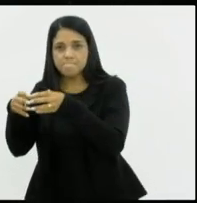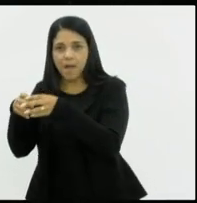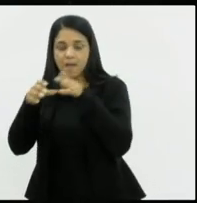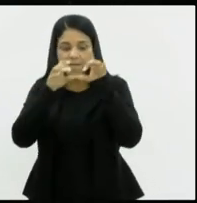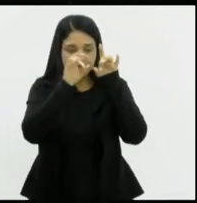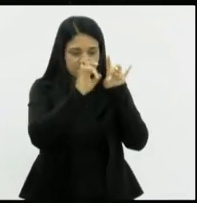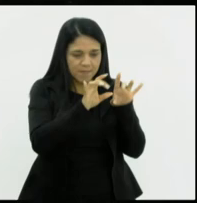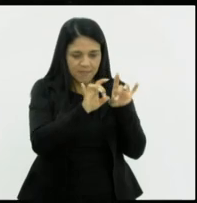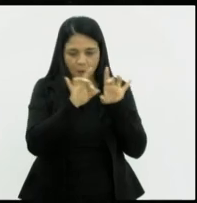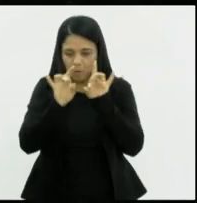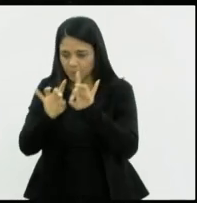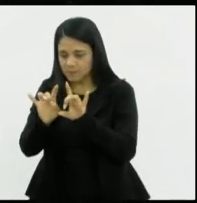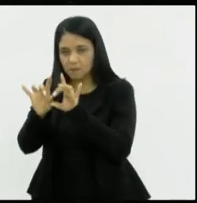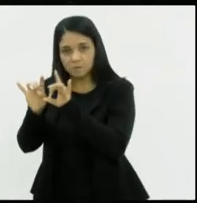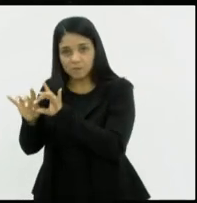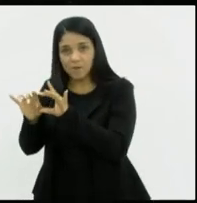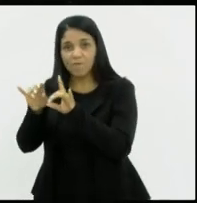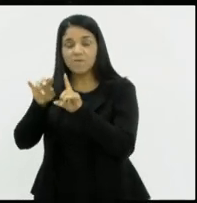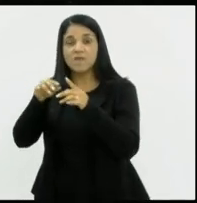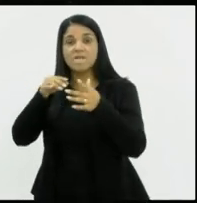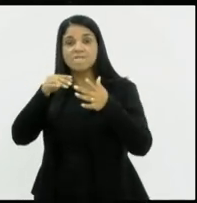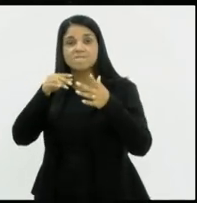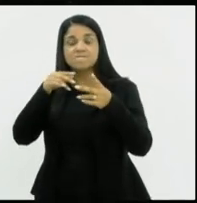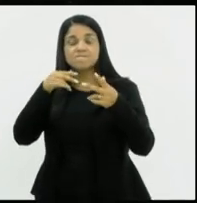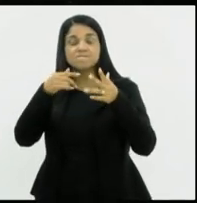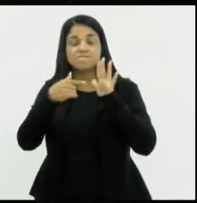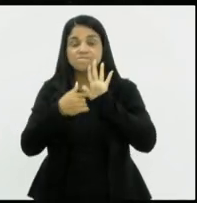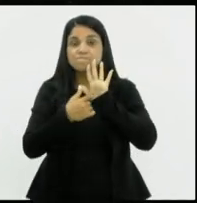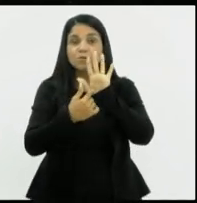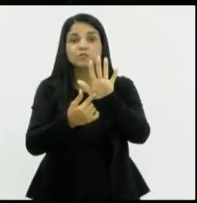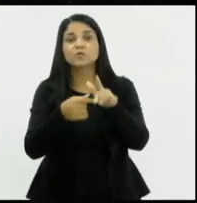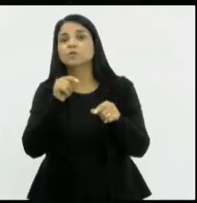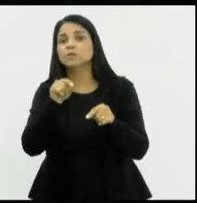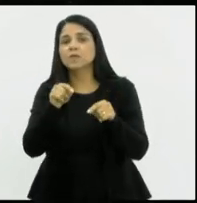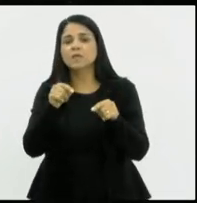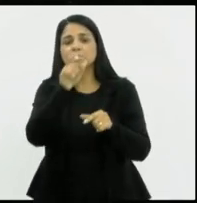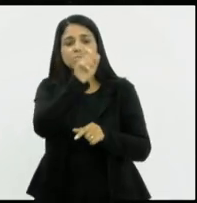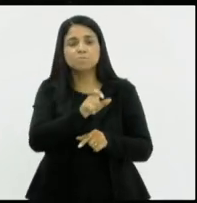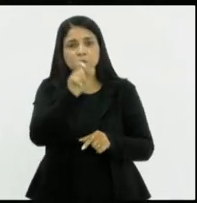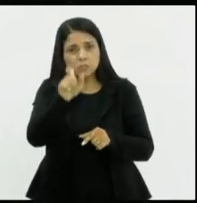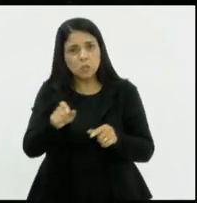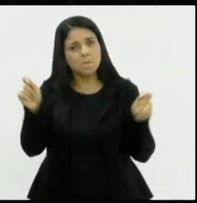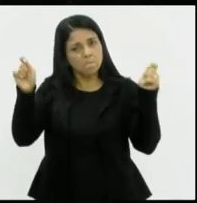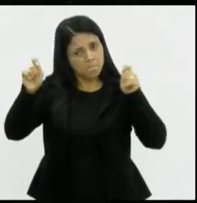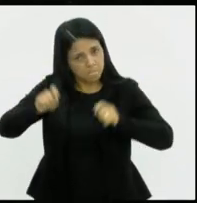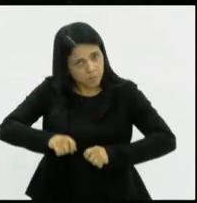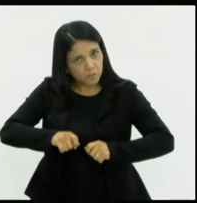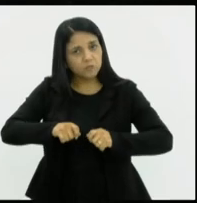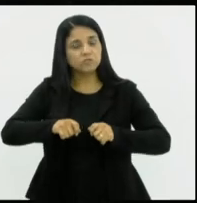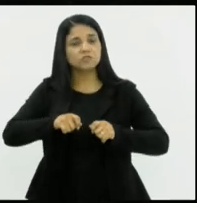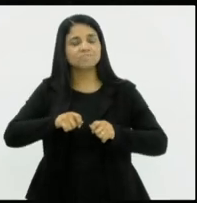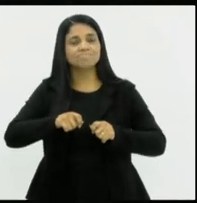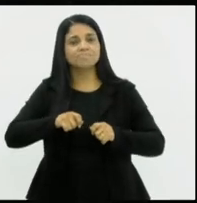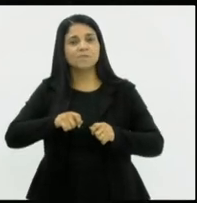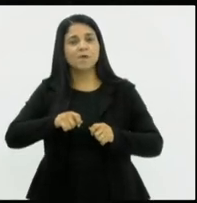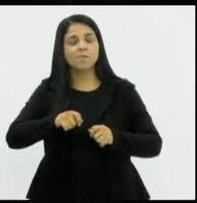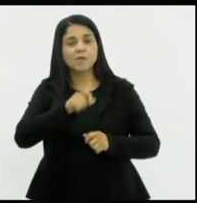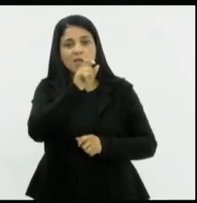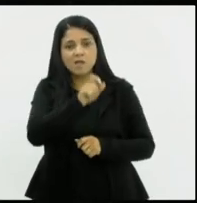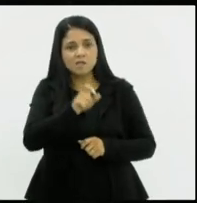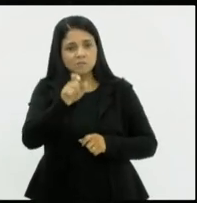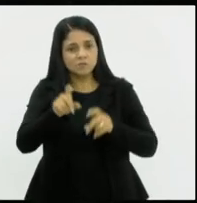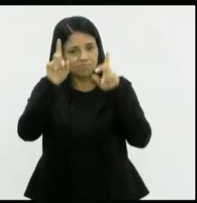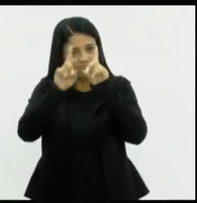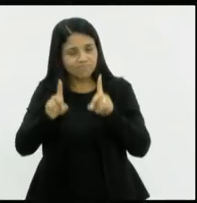estamos conseguindo dar uma visibilidade para essas pessoas que são realmente invisíveis nas